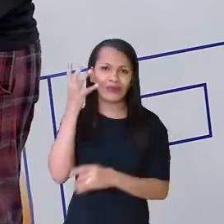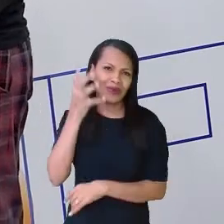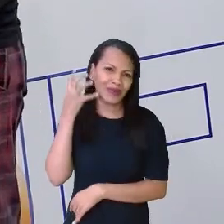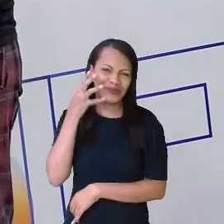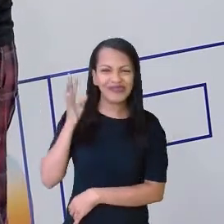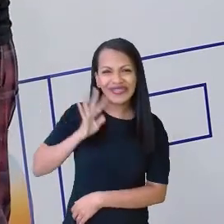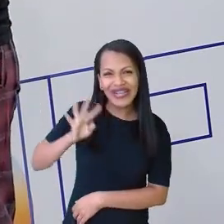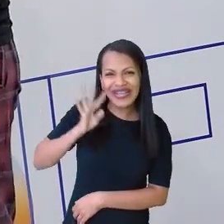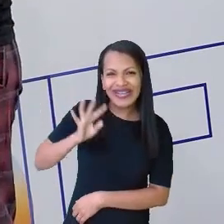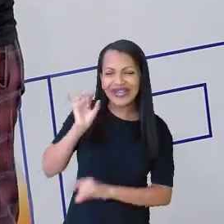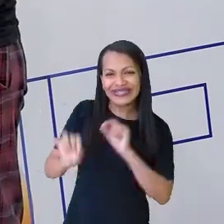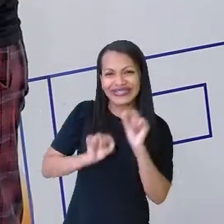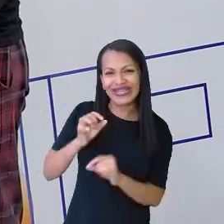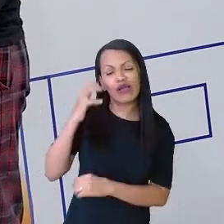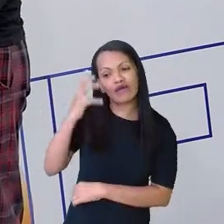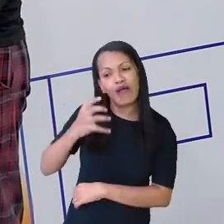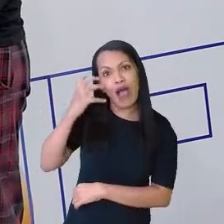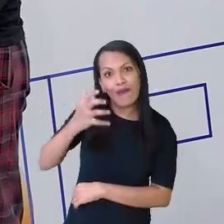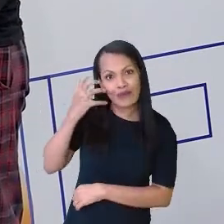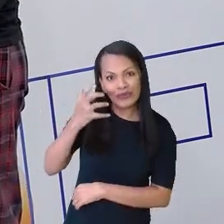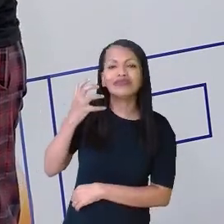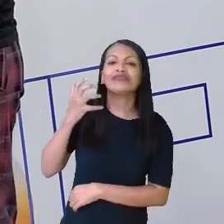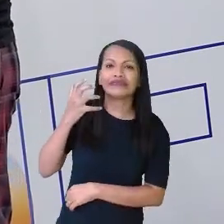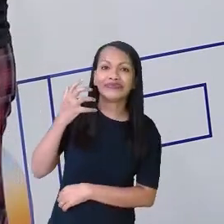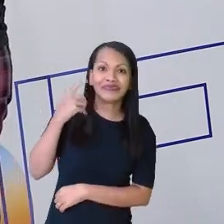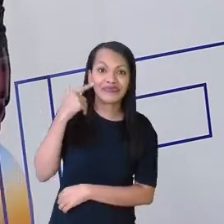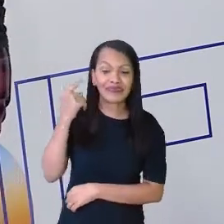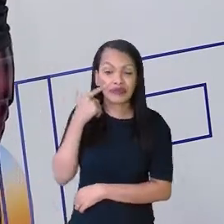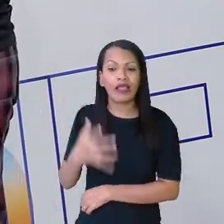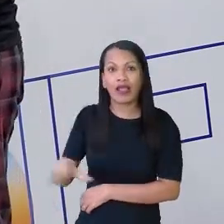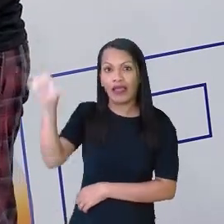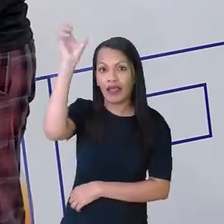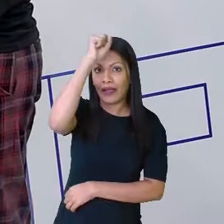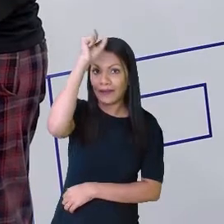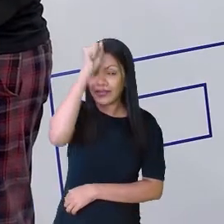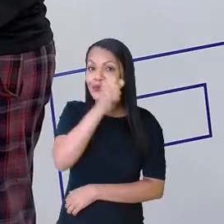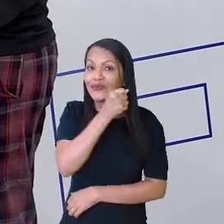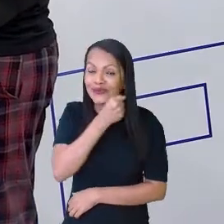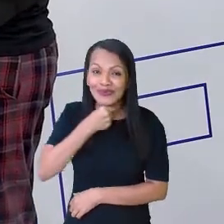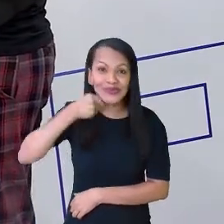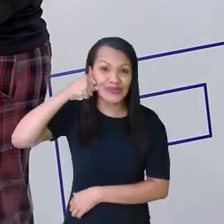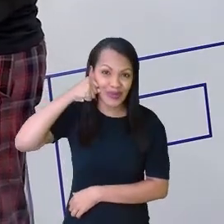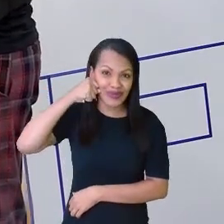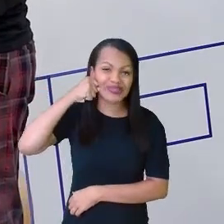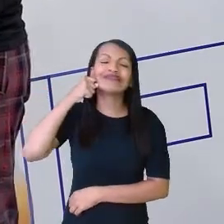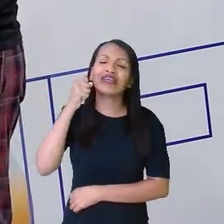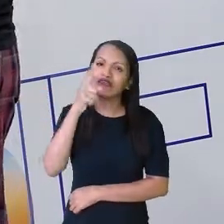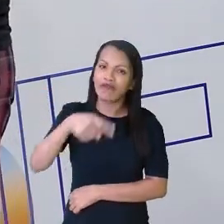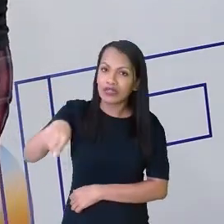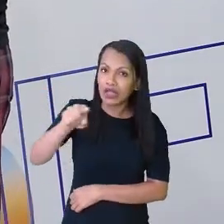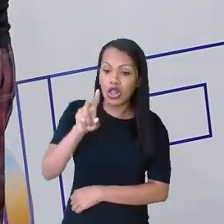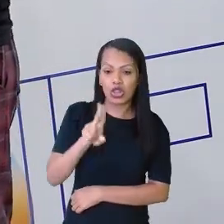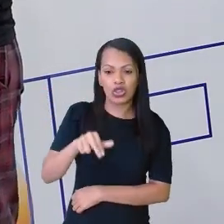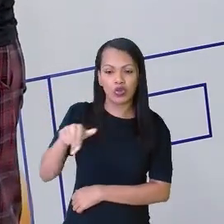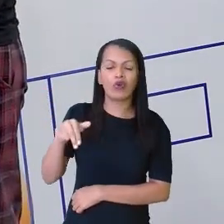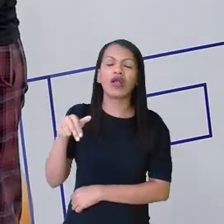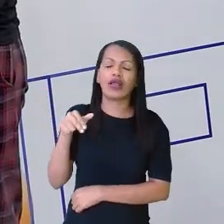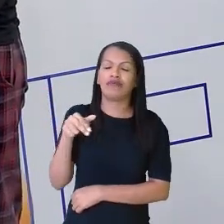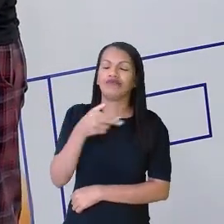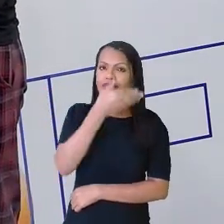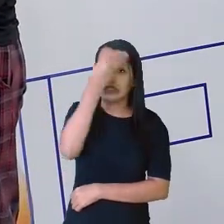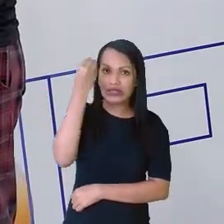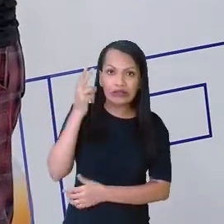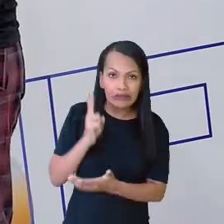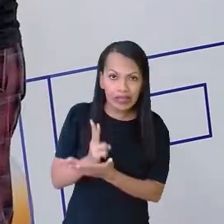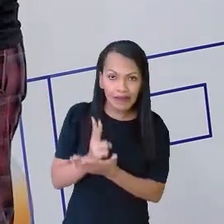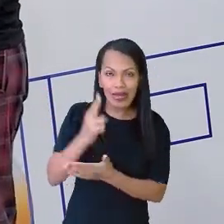muito legal, uma música que foi inspirada aí nesse ensinamento do Sócrates, tá? Para vocês nunca se esquecerem.